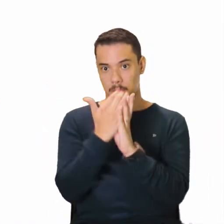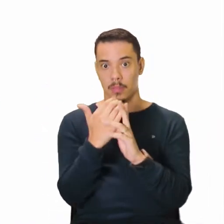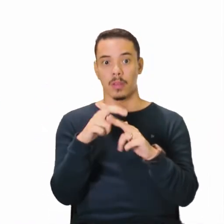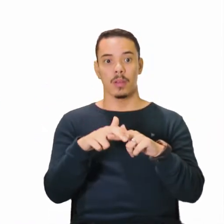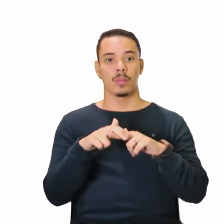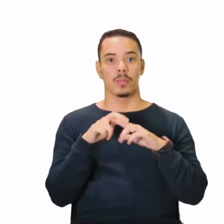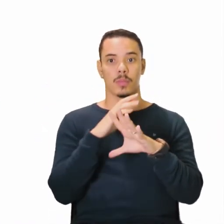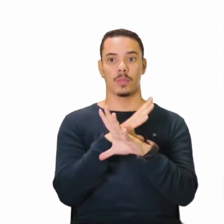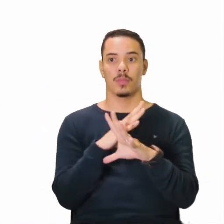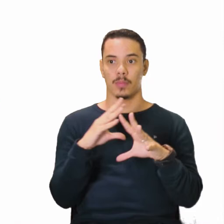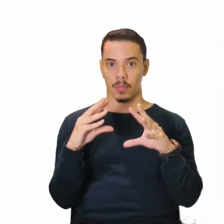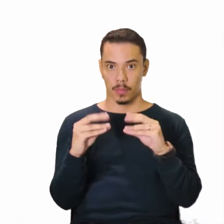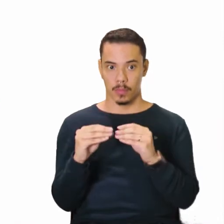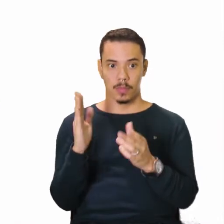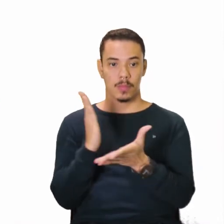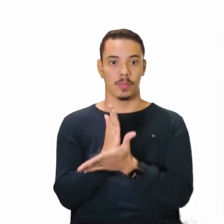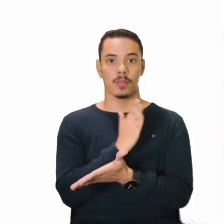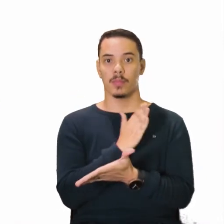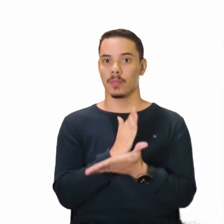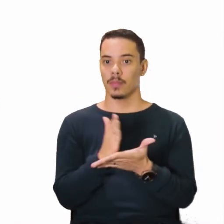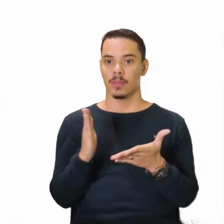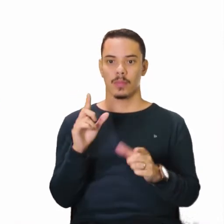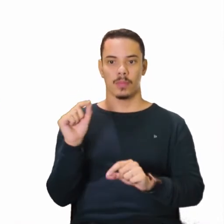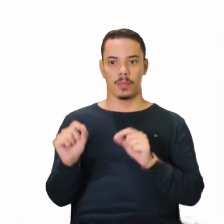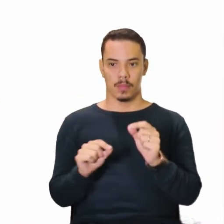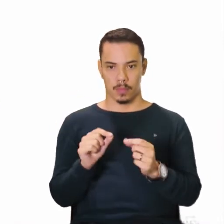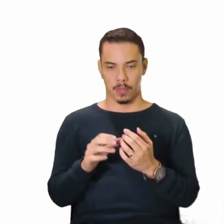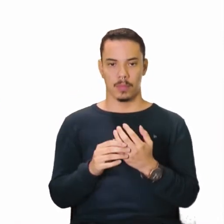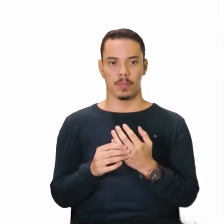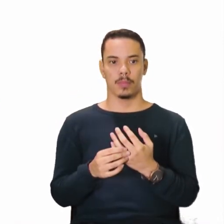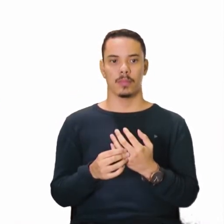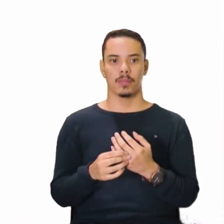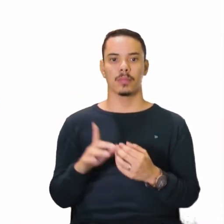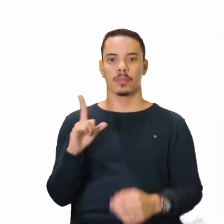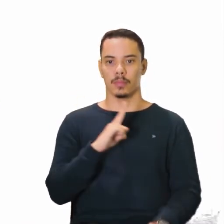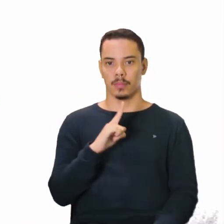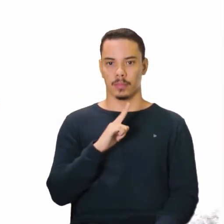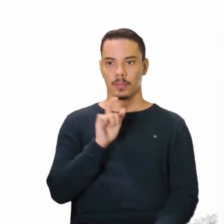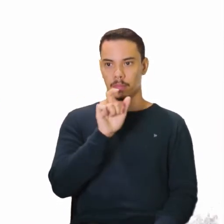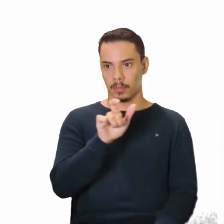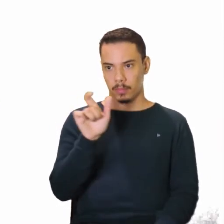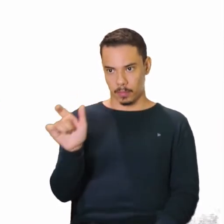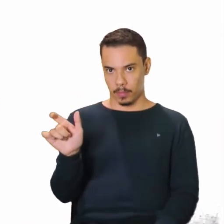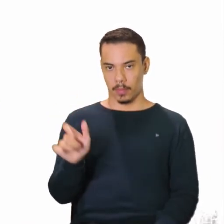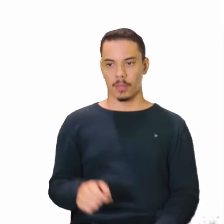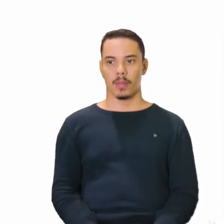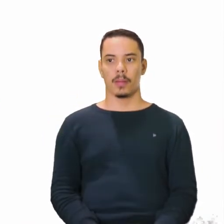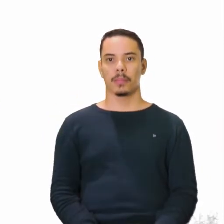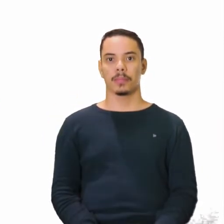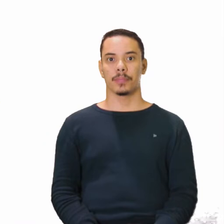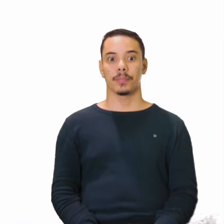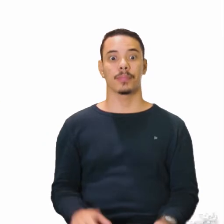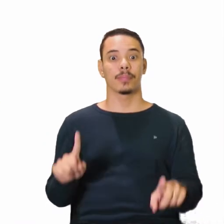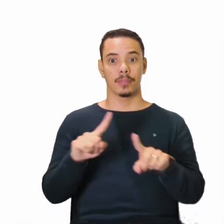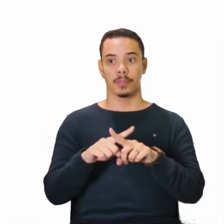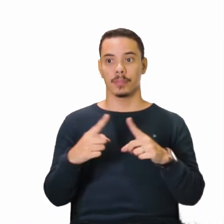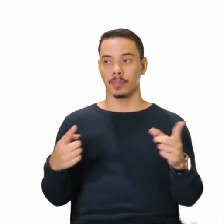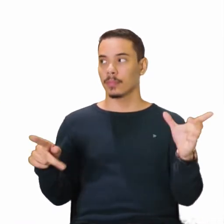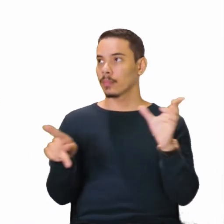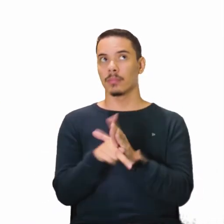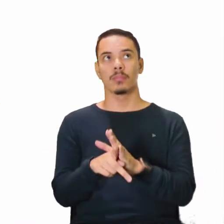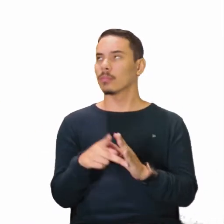conjunções subordinativas dividem-se em integrantes e adverbiais. Mas o que você vai